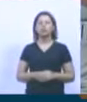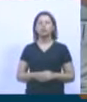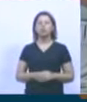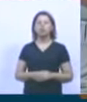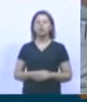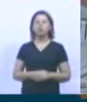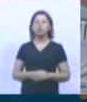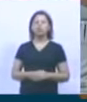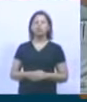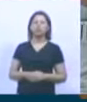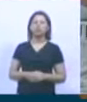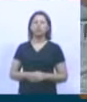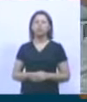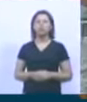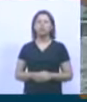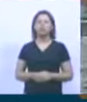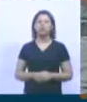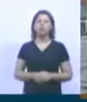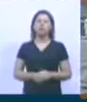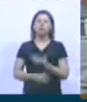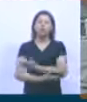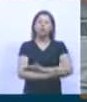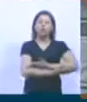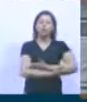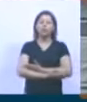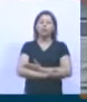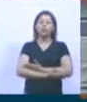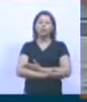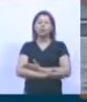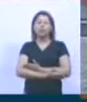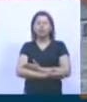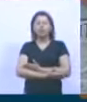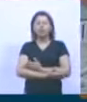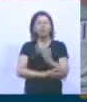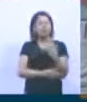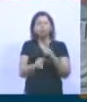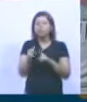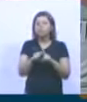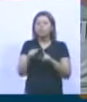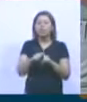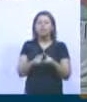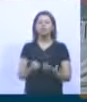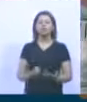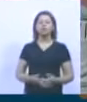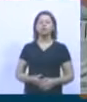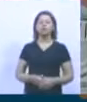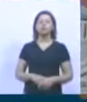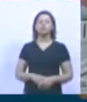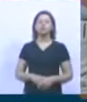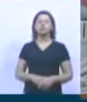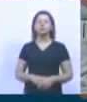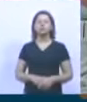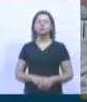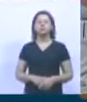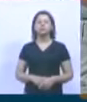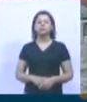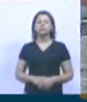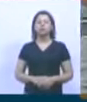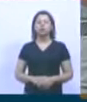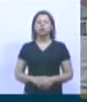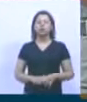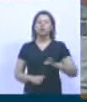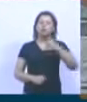It was still too little. O bebê era ainda muito pequeno. Then the mother happened to tell me. Então